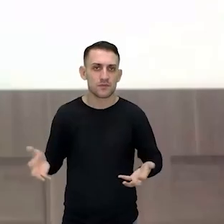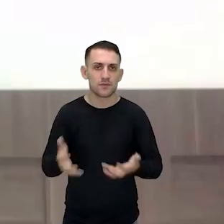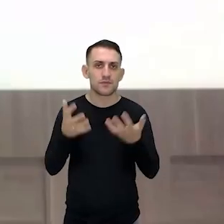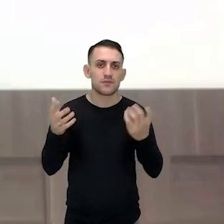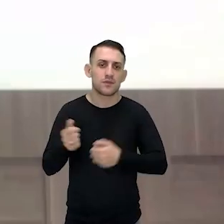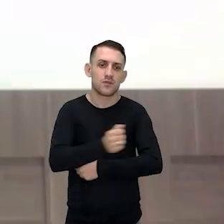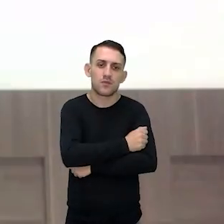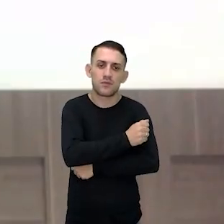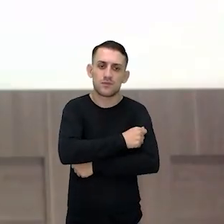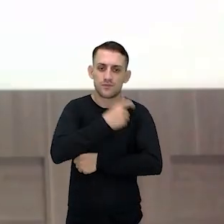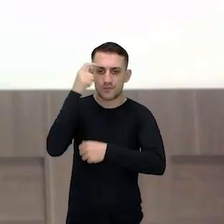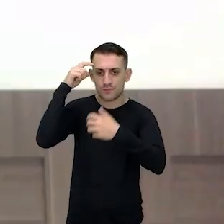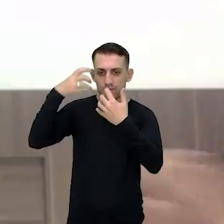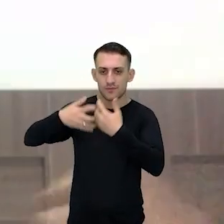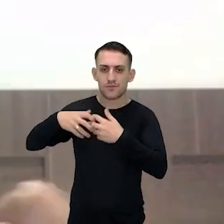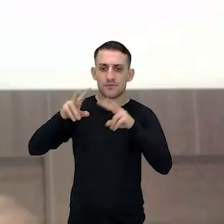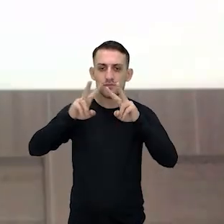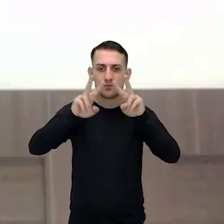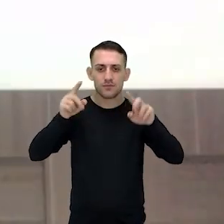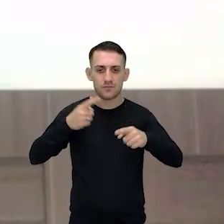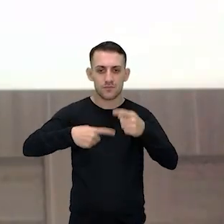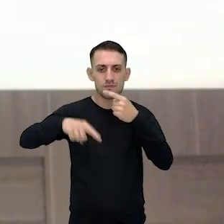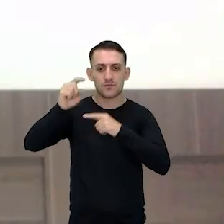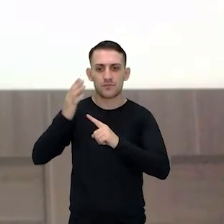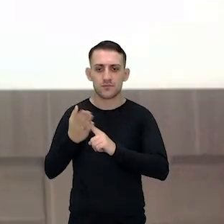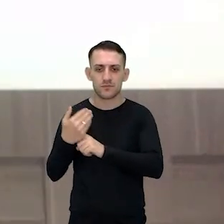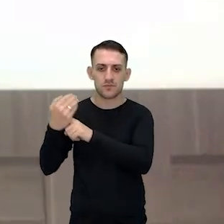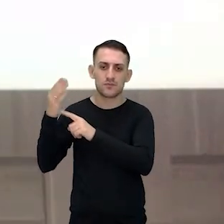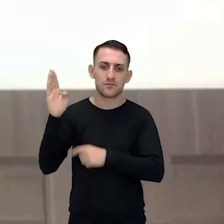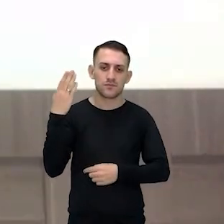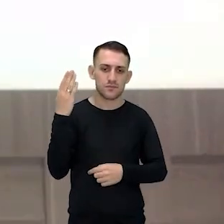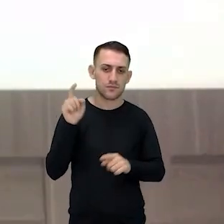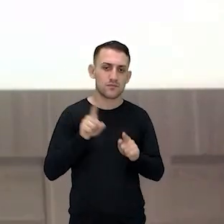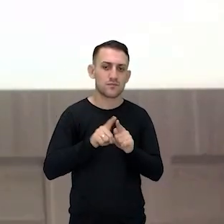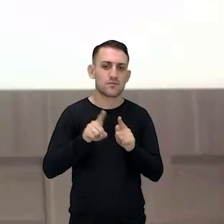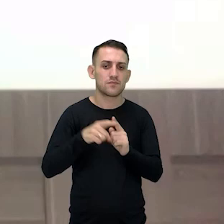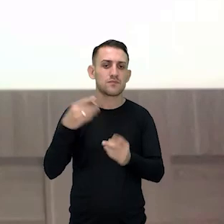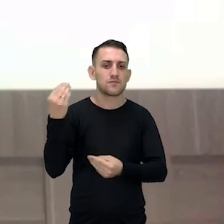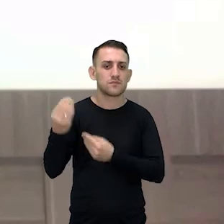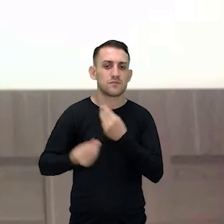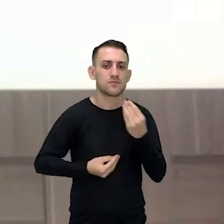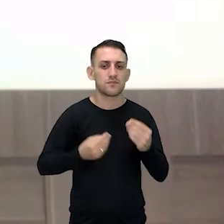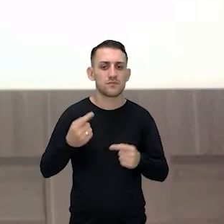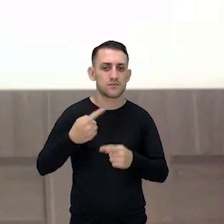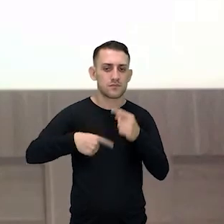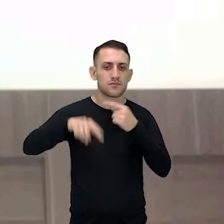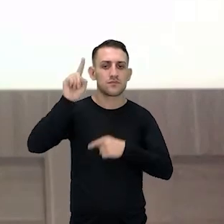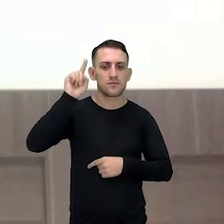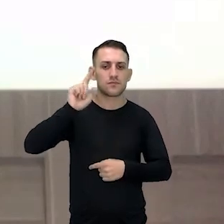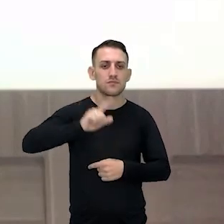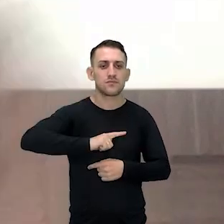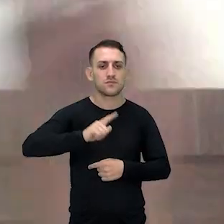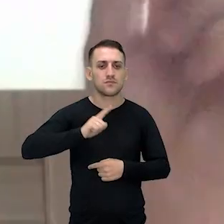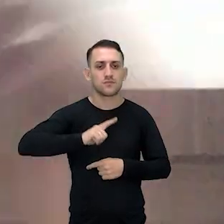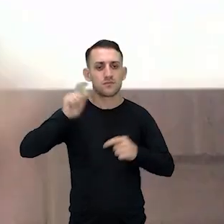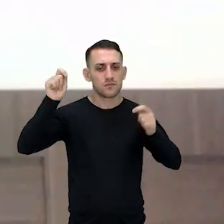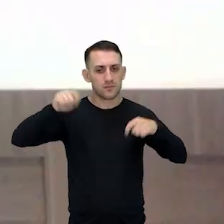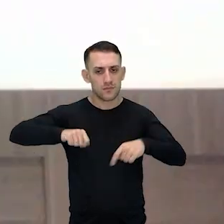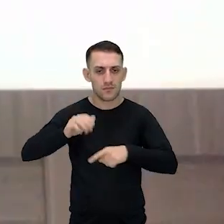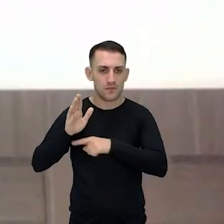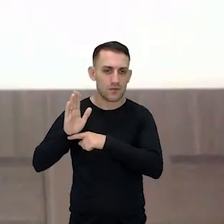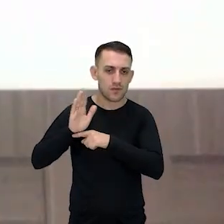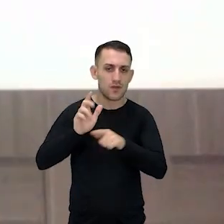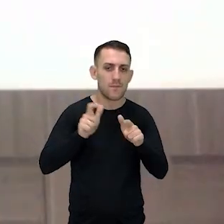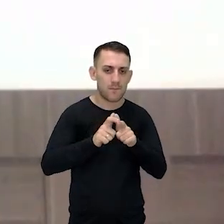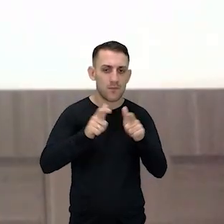estudantes a refletir sobre os avanços tecnológicos na biologia e como esse avanço tem oportunizado e até